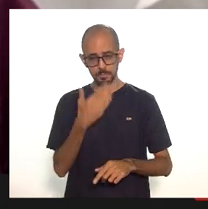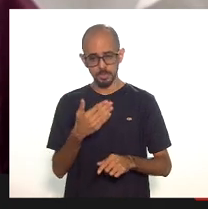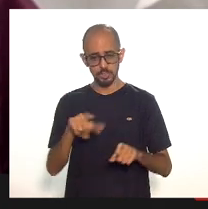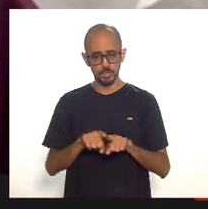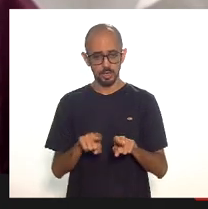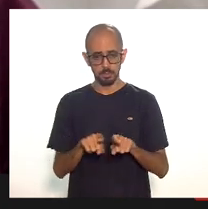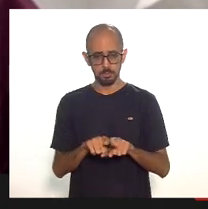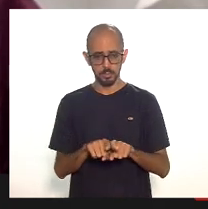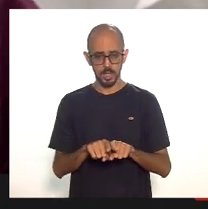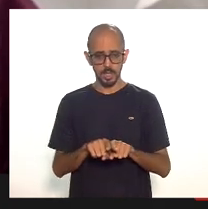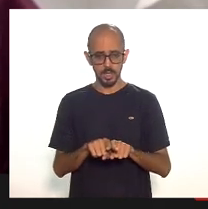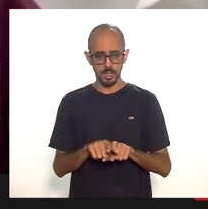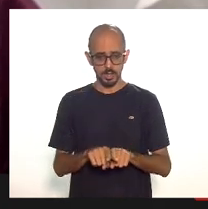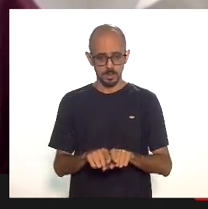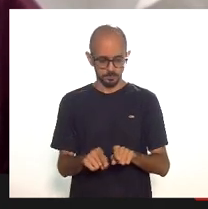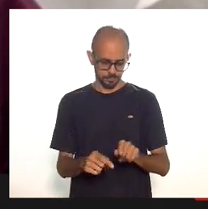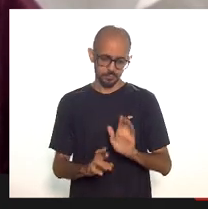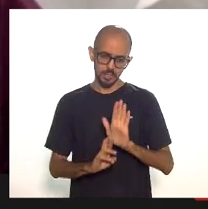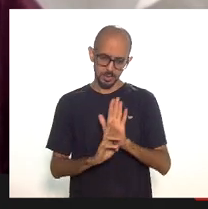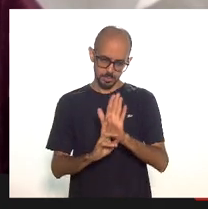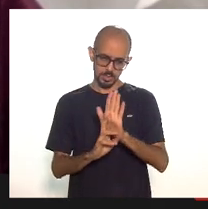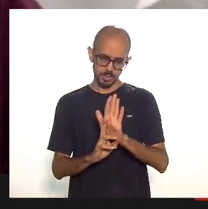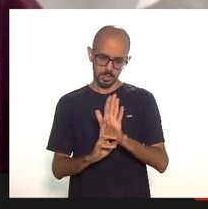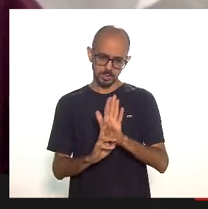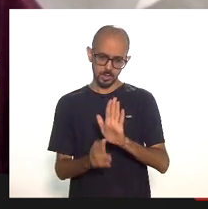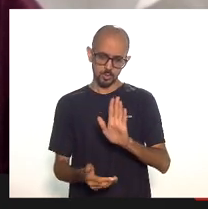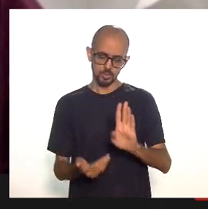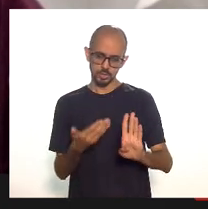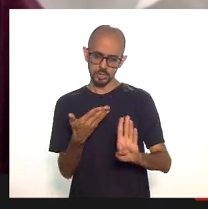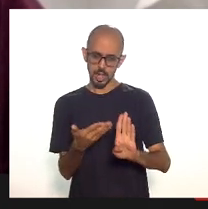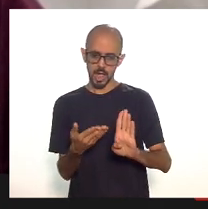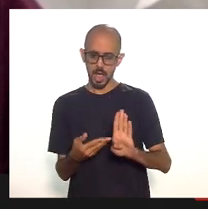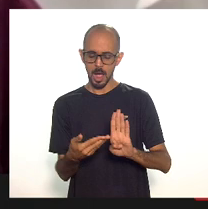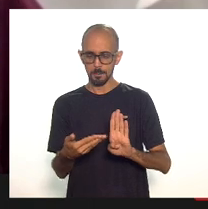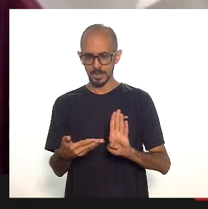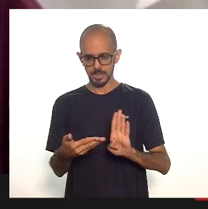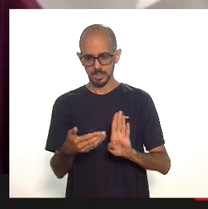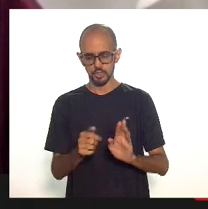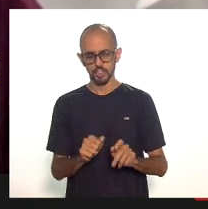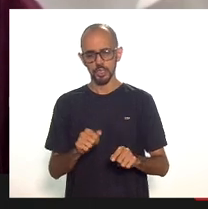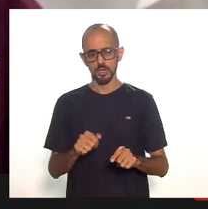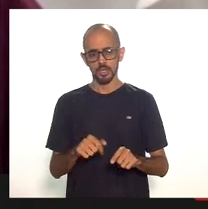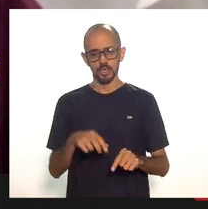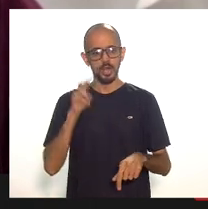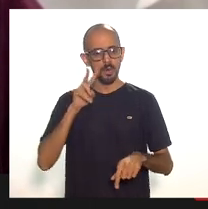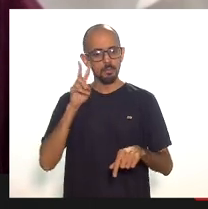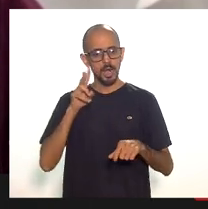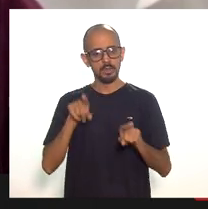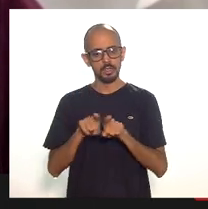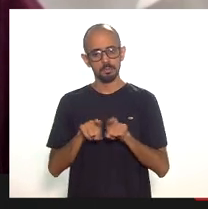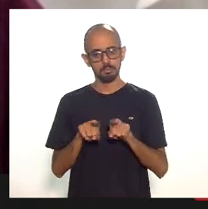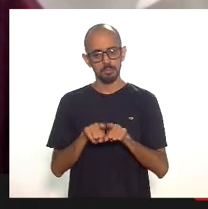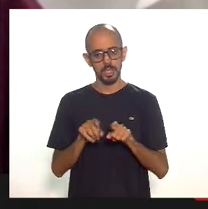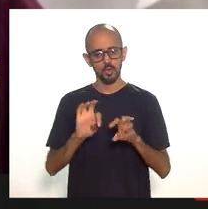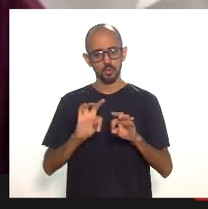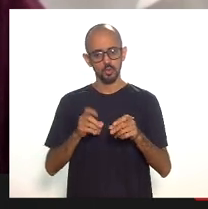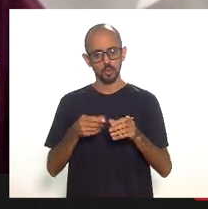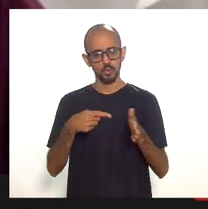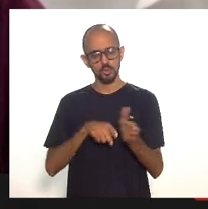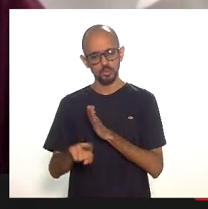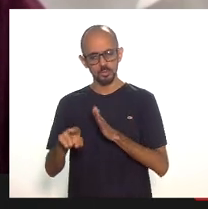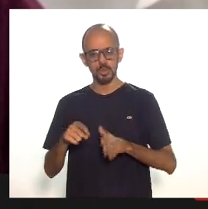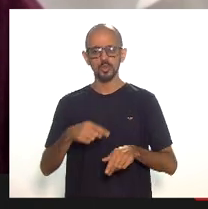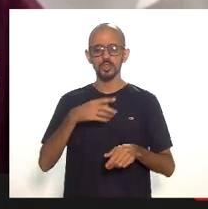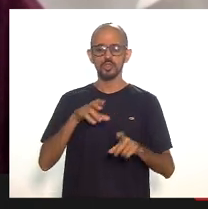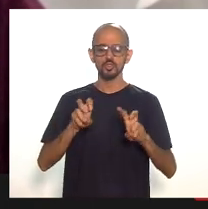a representação que se apresente, porque não consta aqui o seu nome, e lembrando aqui as indagações feitas sobre lockdown,